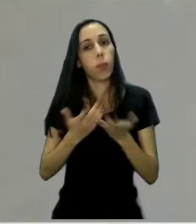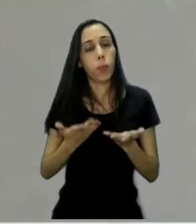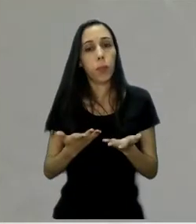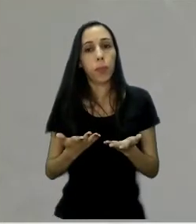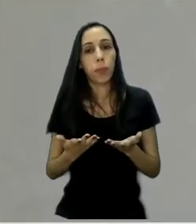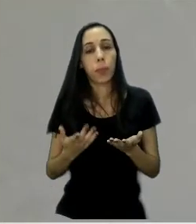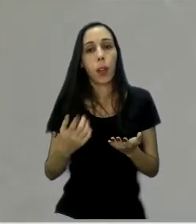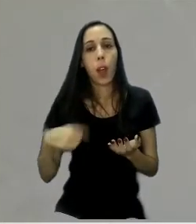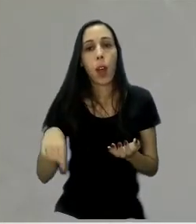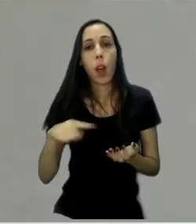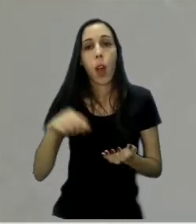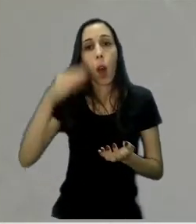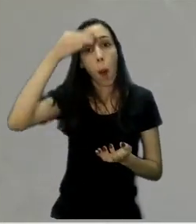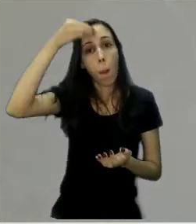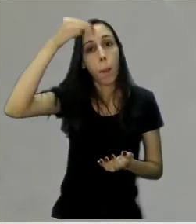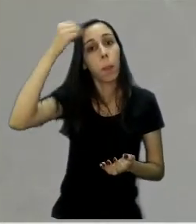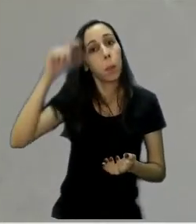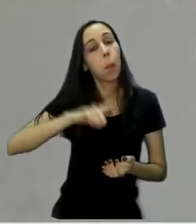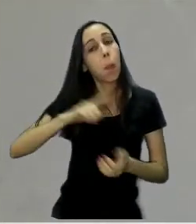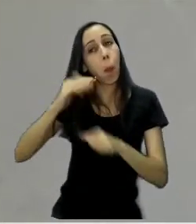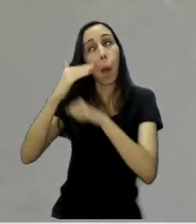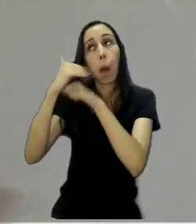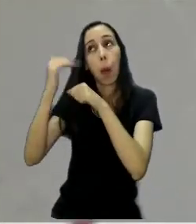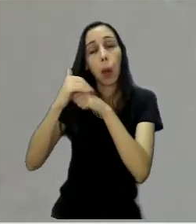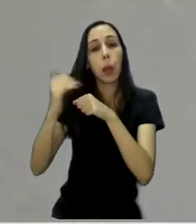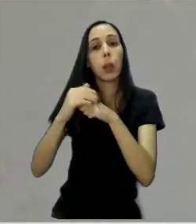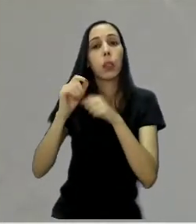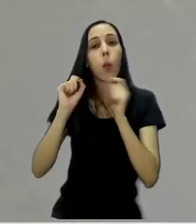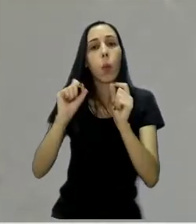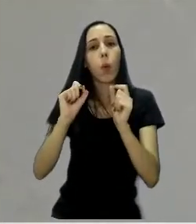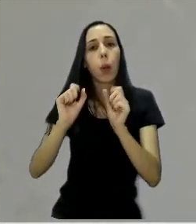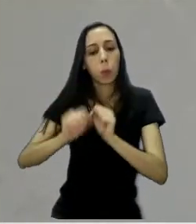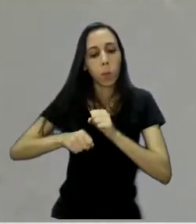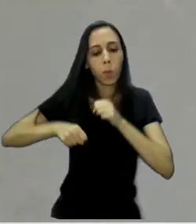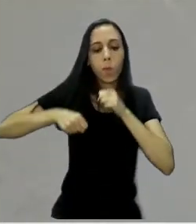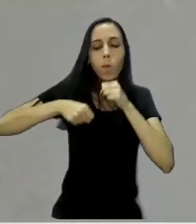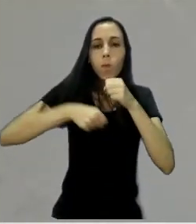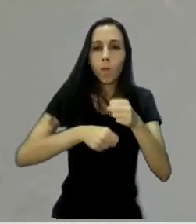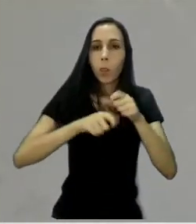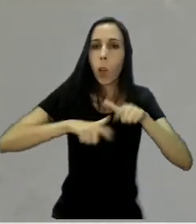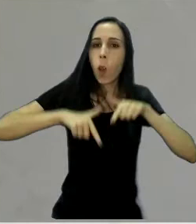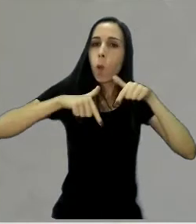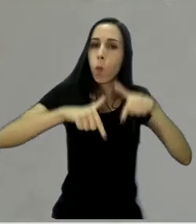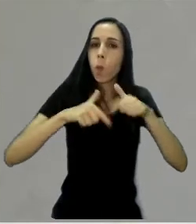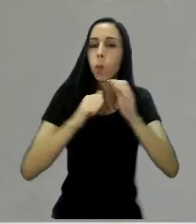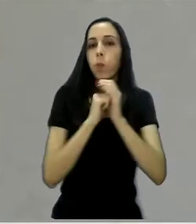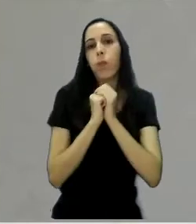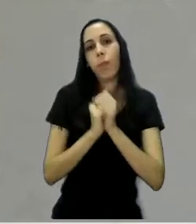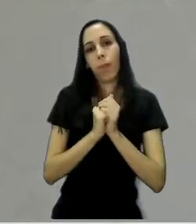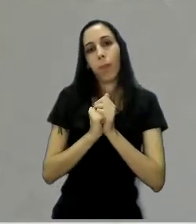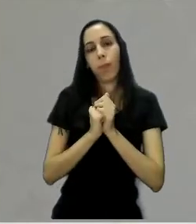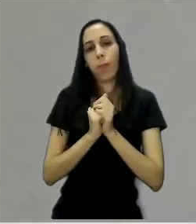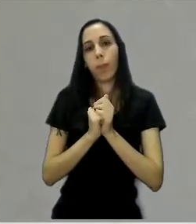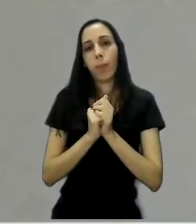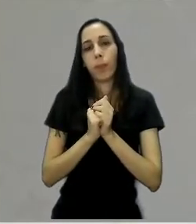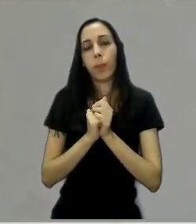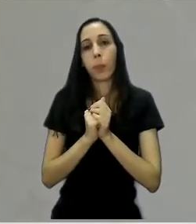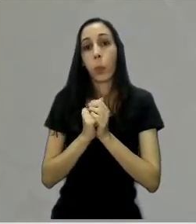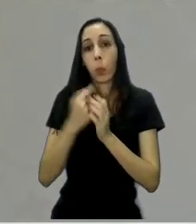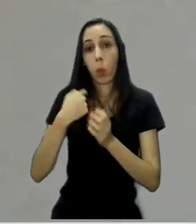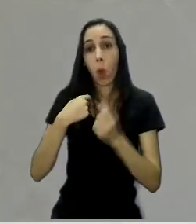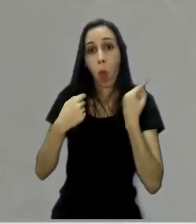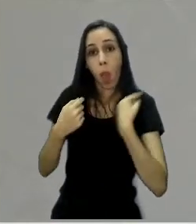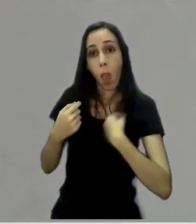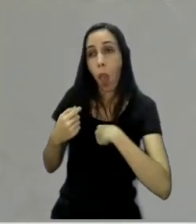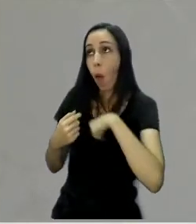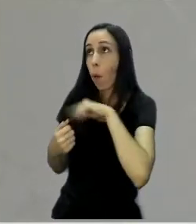Reze. Como batizados, nós temos esse chamado de combater em oração.